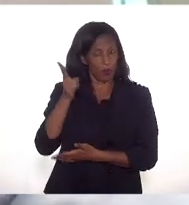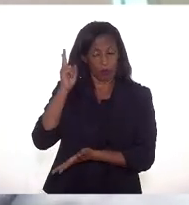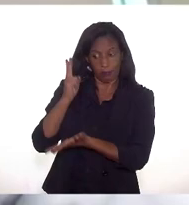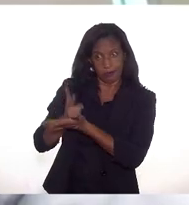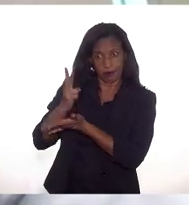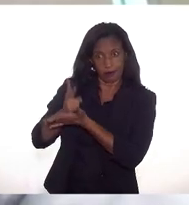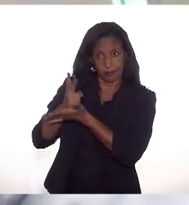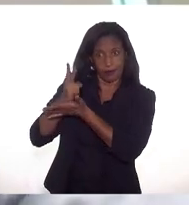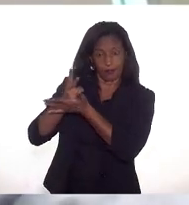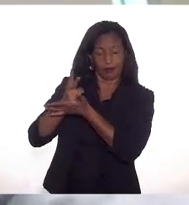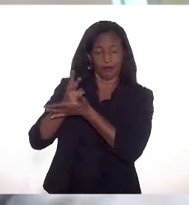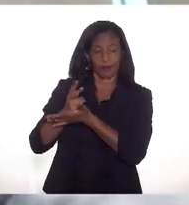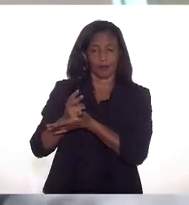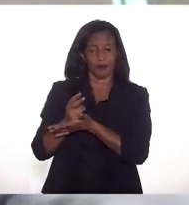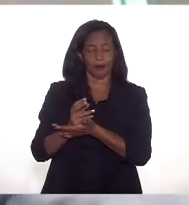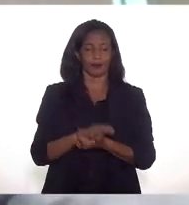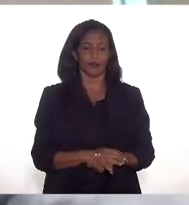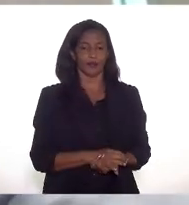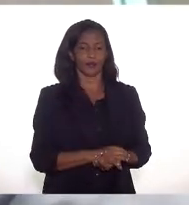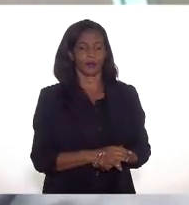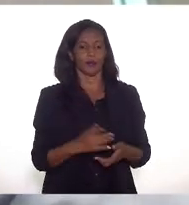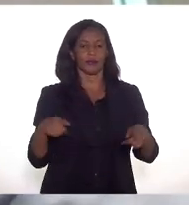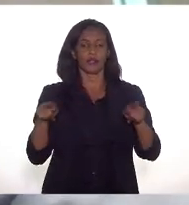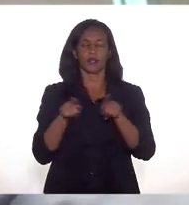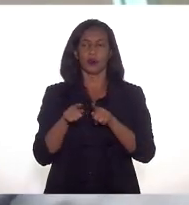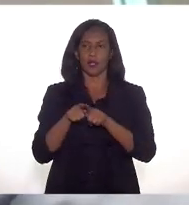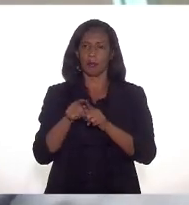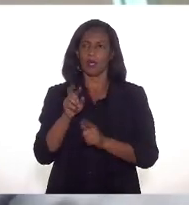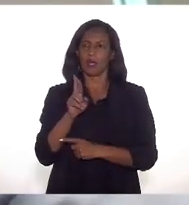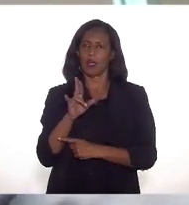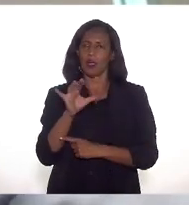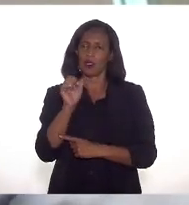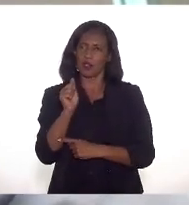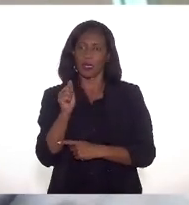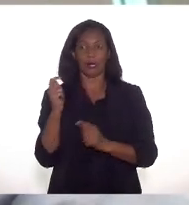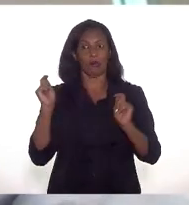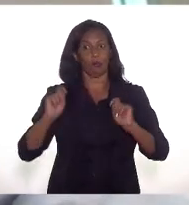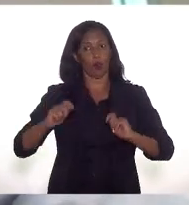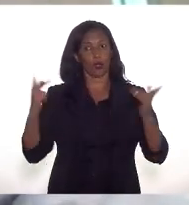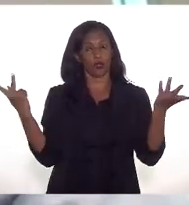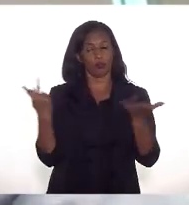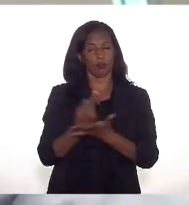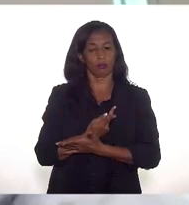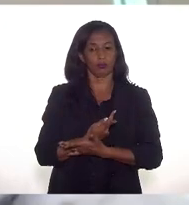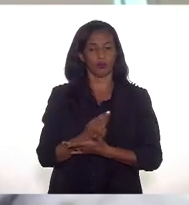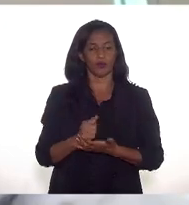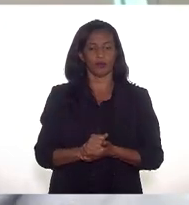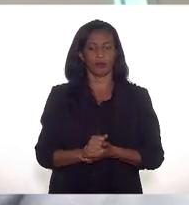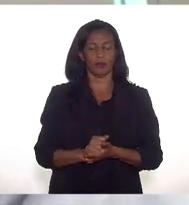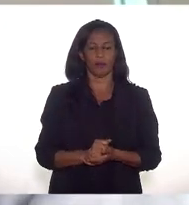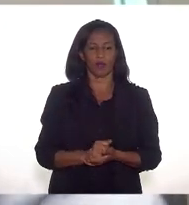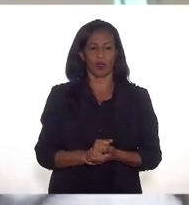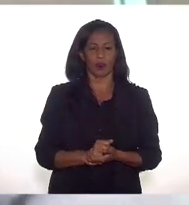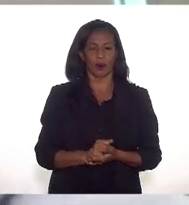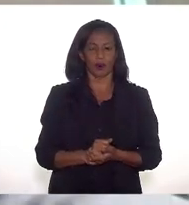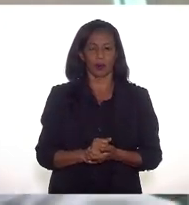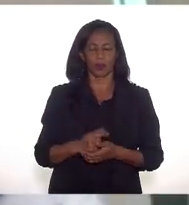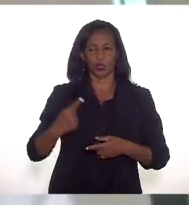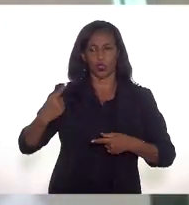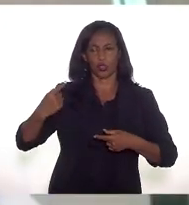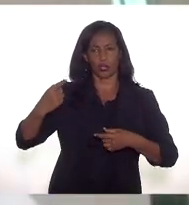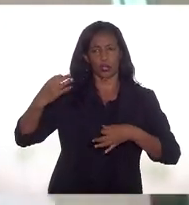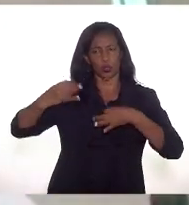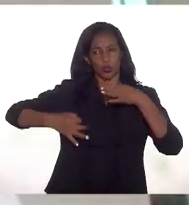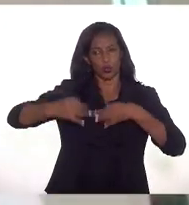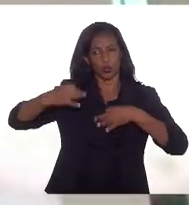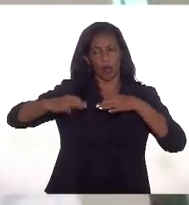mantenha. Obviamente, a gente também, essa receita ela tem um risco ainda muito grande, dada a possibilidade de julgamento da